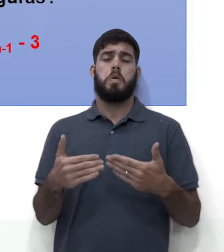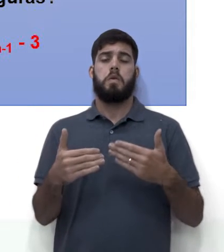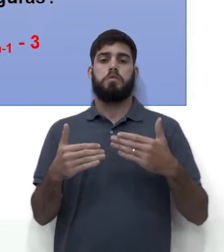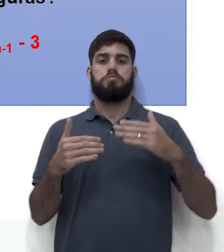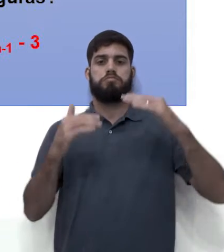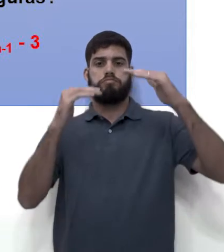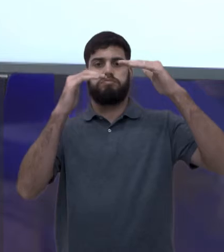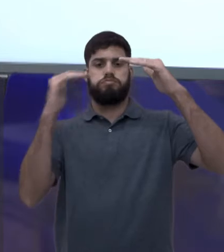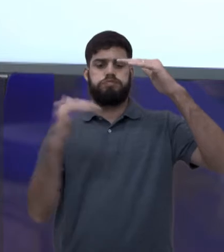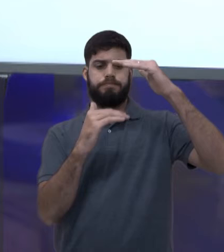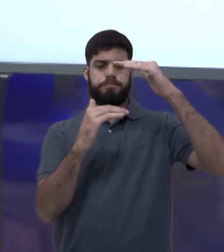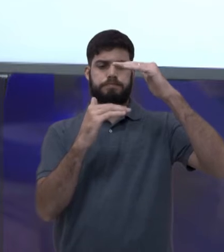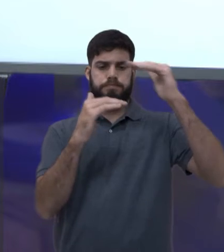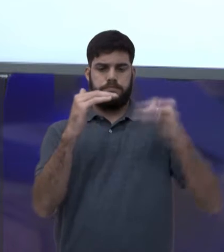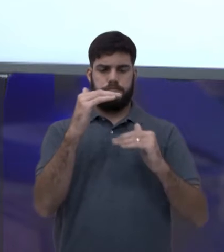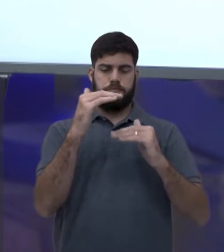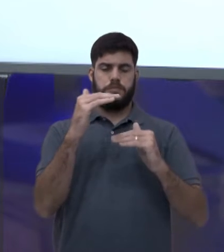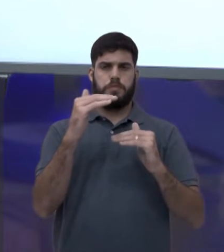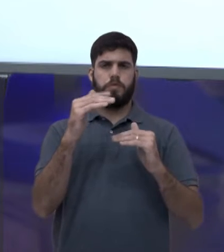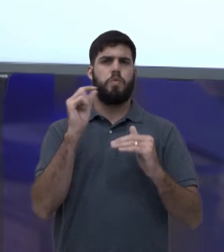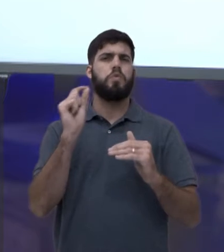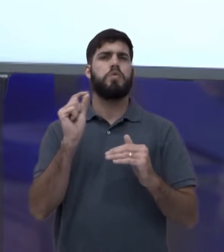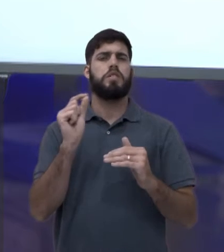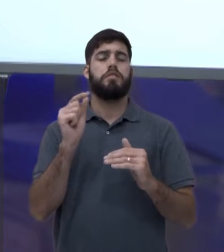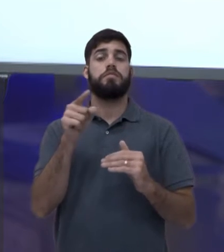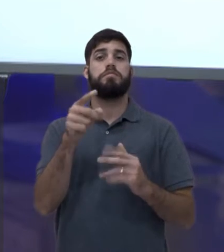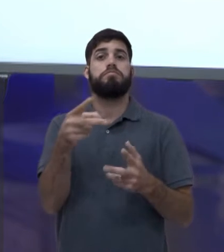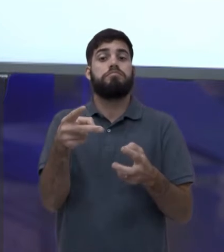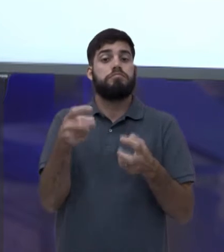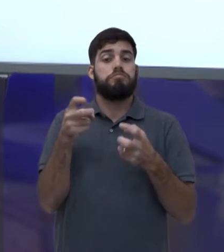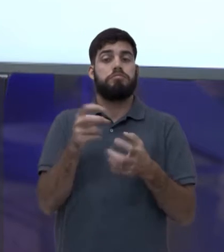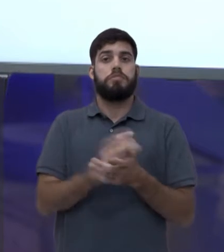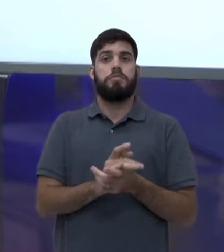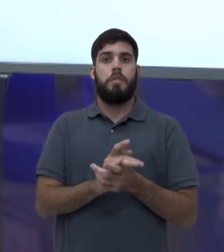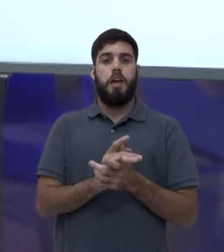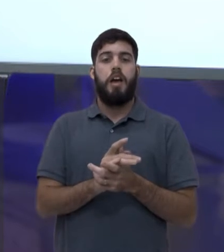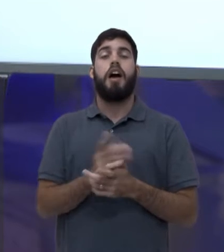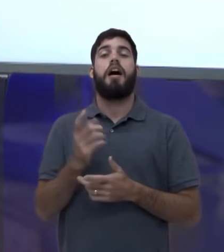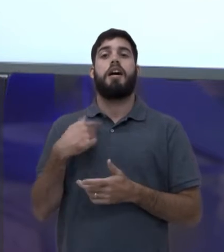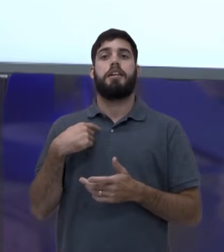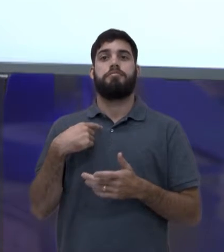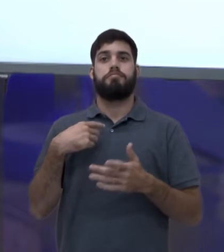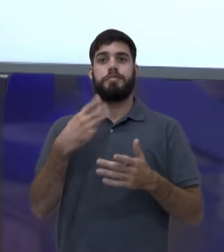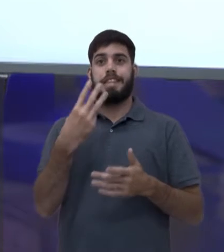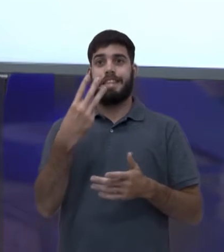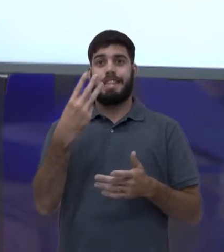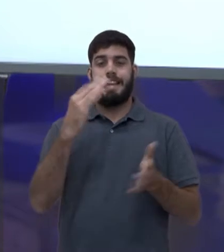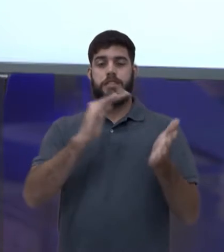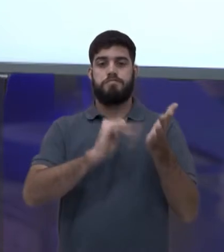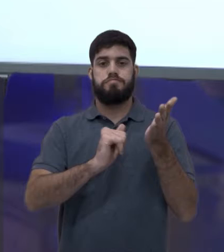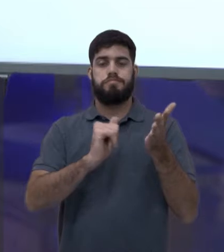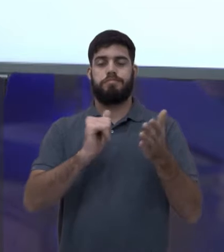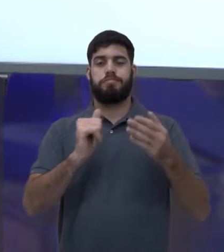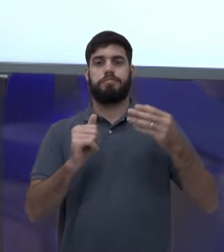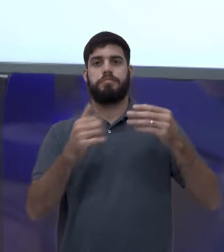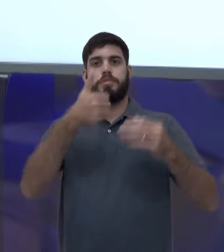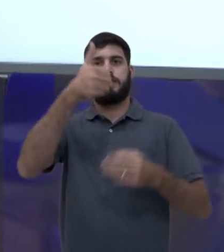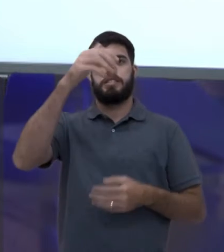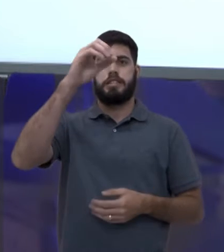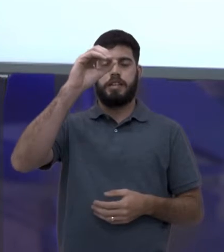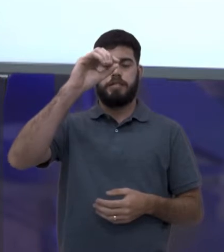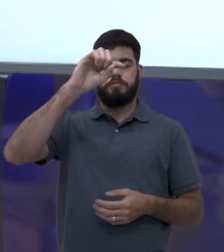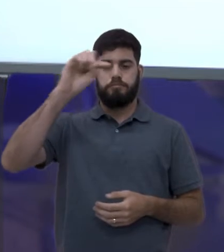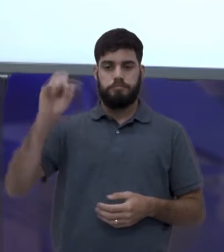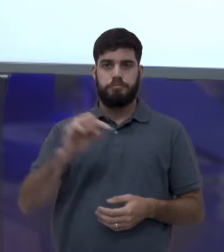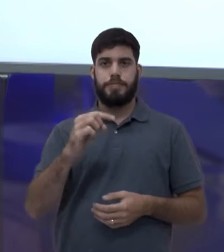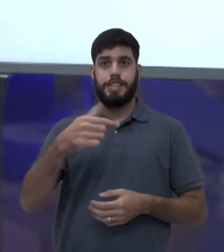dessa sequência? A gente pode observar que está diminuindo de 3 em 3 bonequinhas de barro. Então, do 10 para o 7